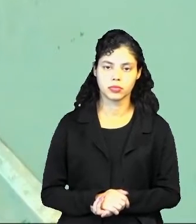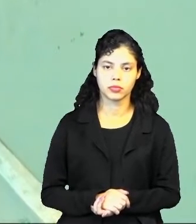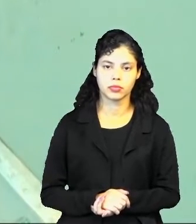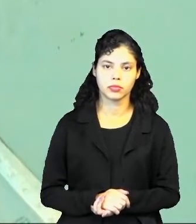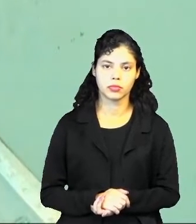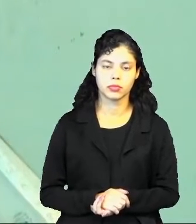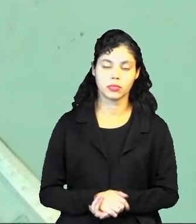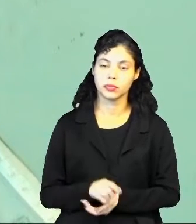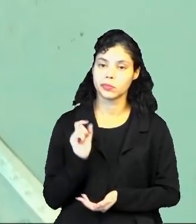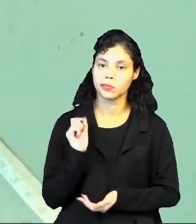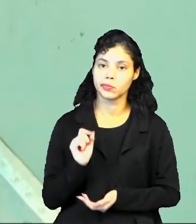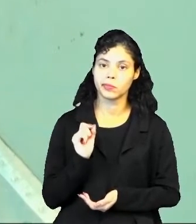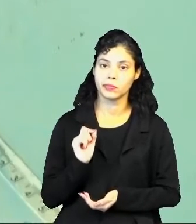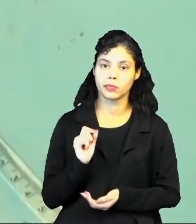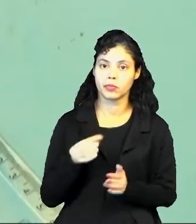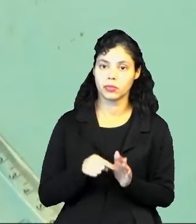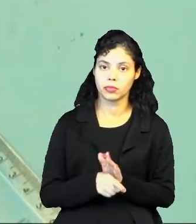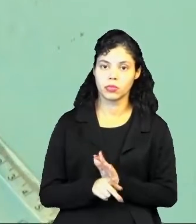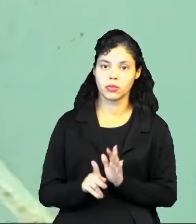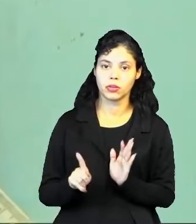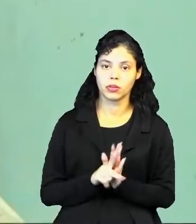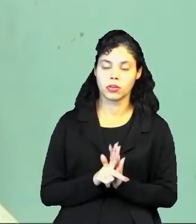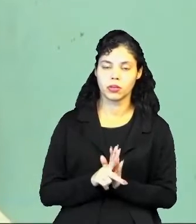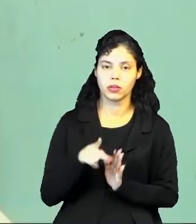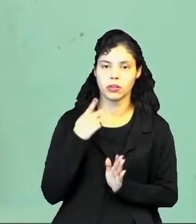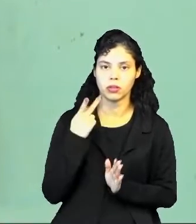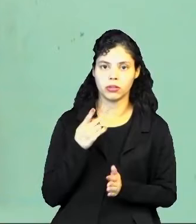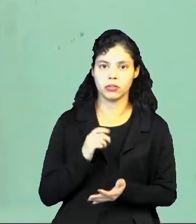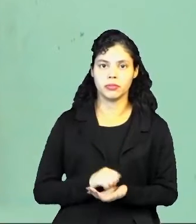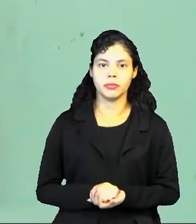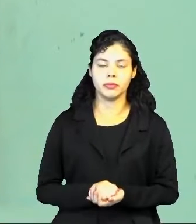ter o que dentre as alternativas que eu tenho aí?